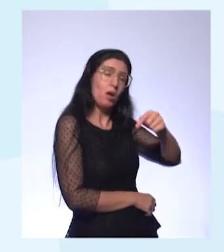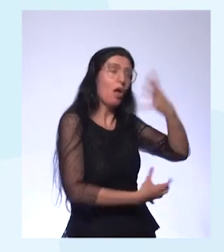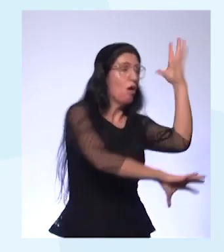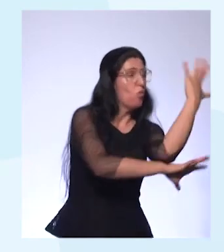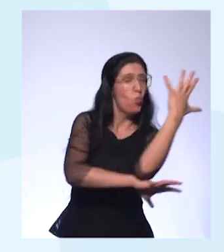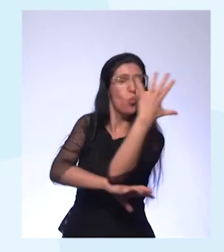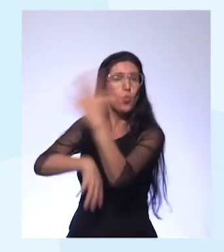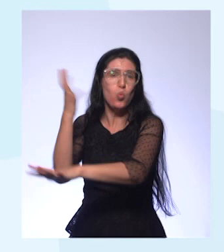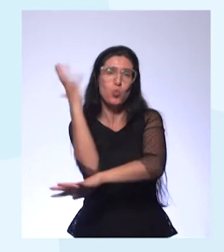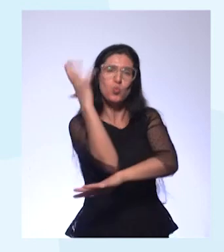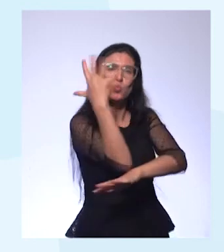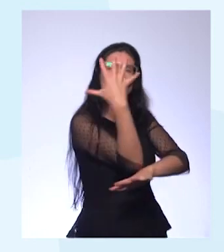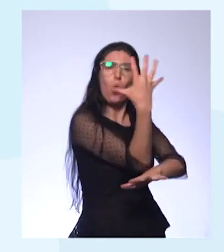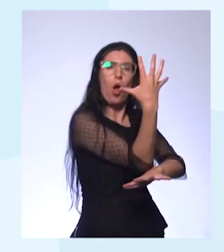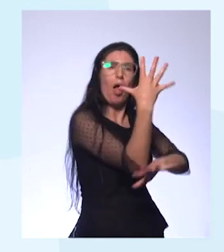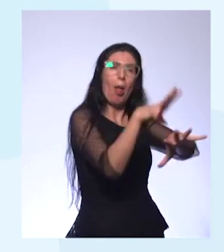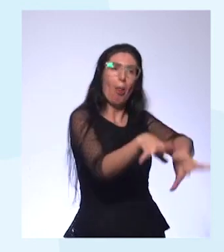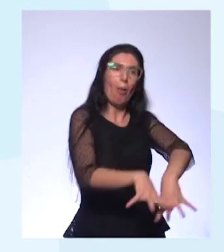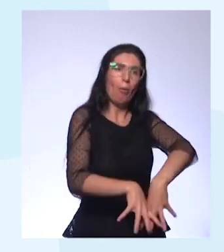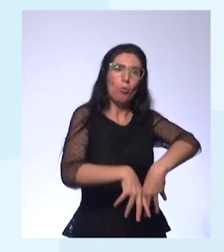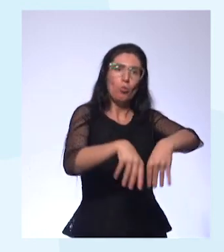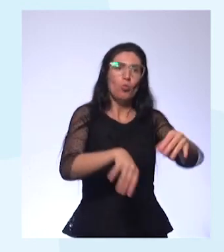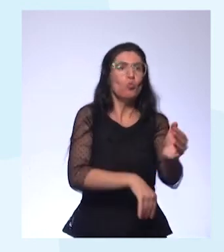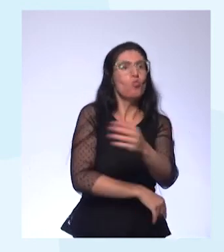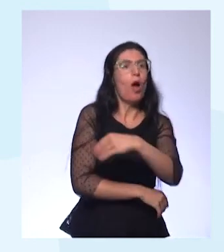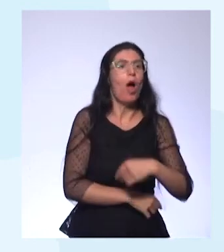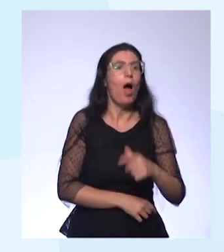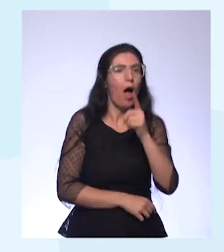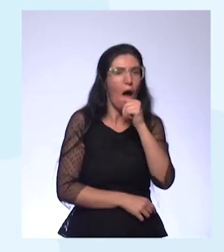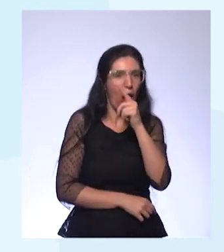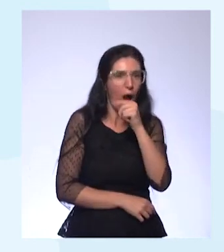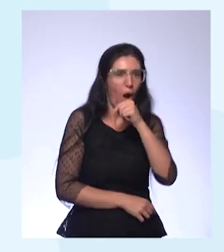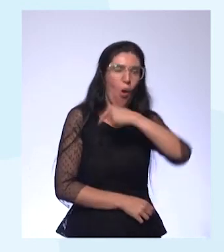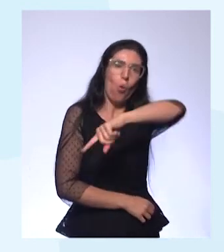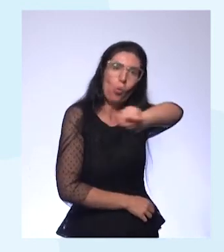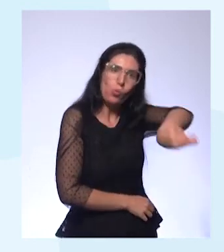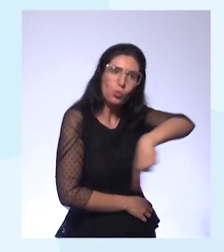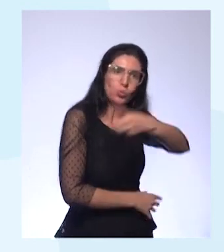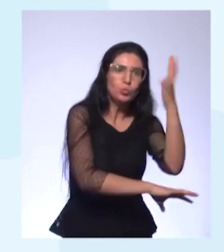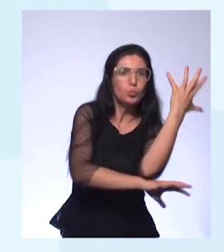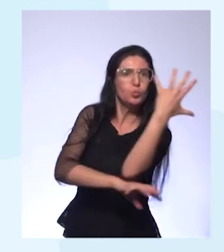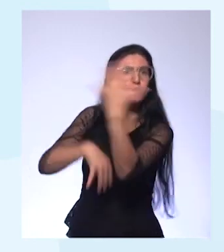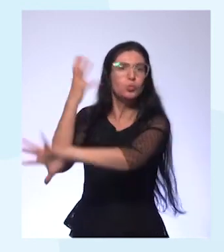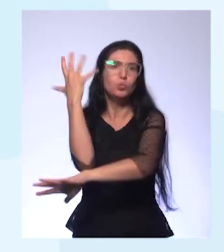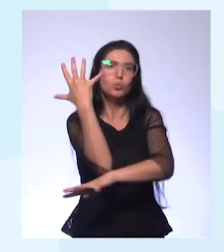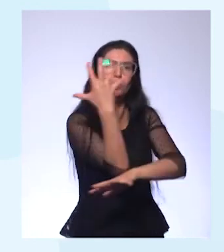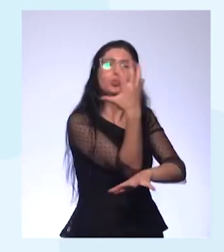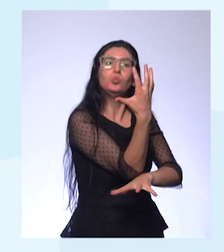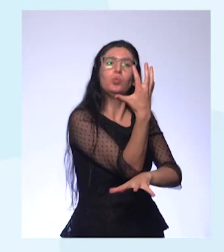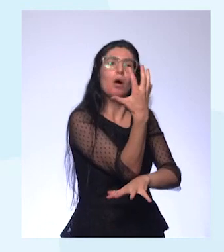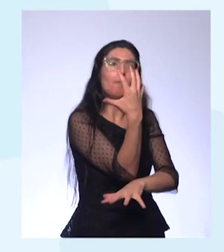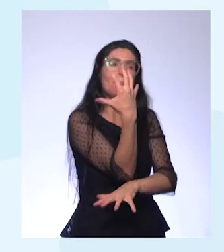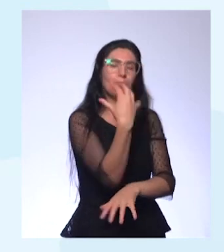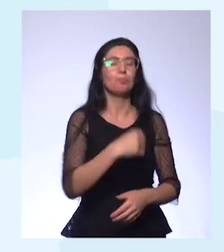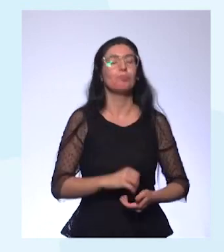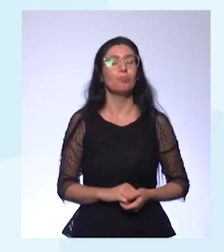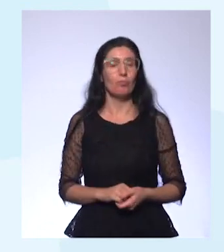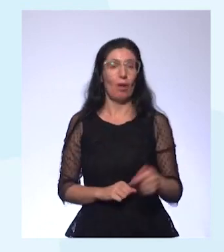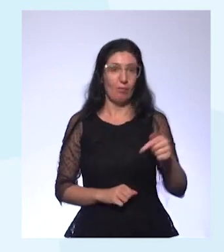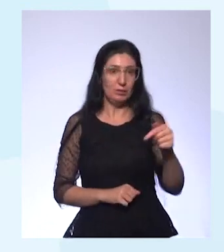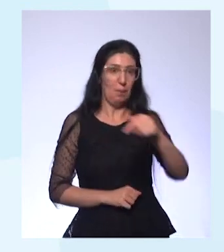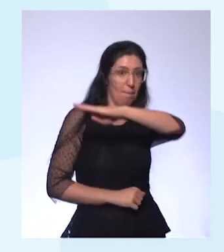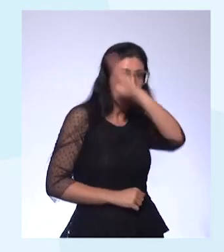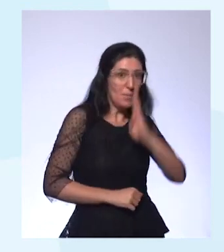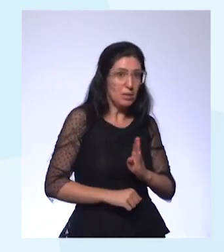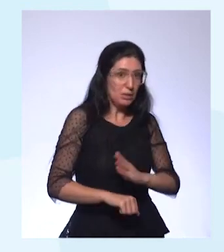florestas tropicais úmidas. Lembra aí que eu citei anteriormente aí nas florestas temperadas úmidas? Aqui nós temos as nossas